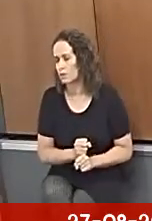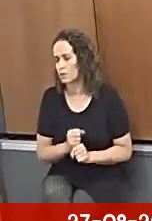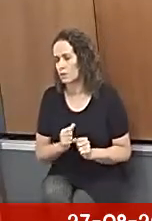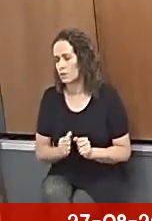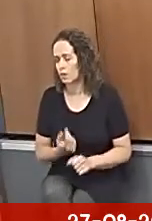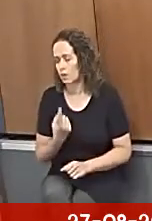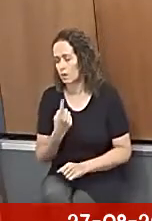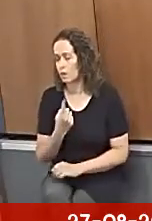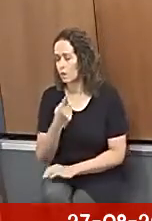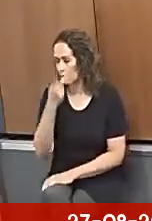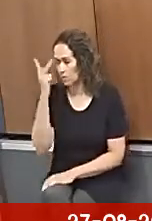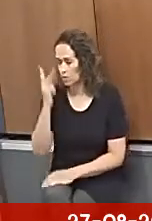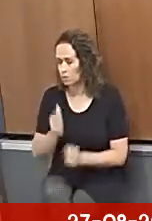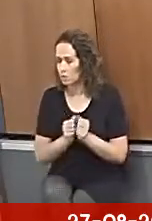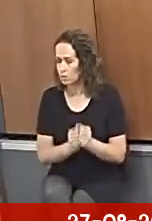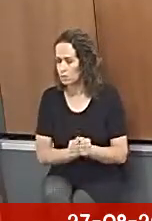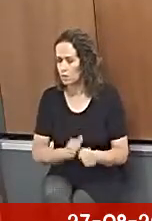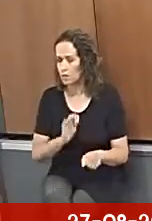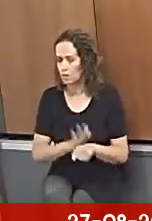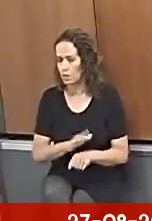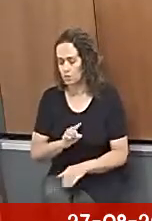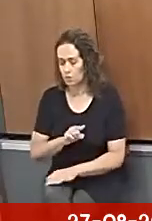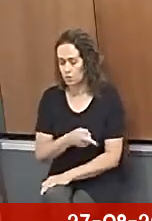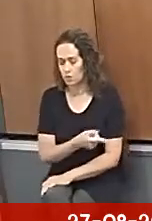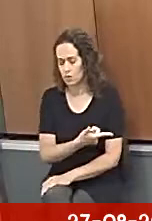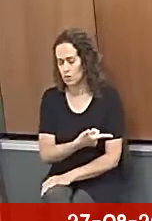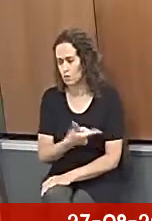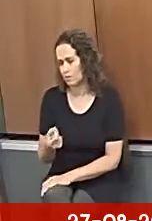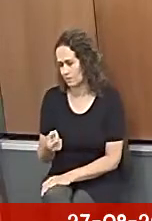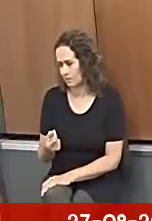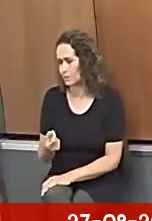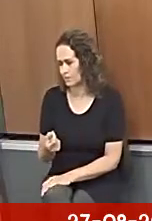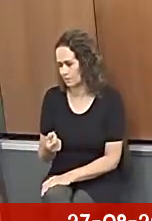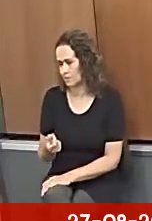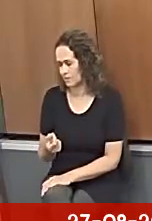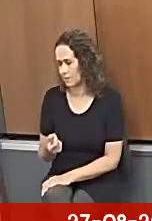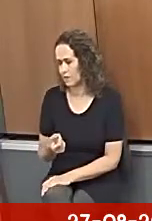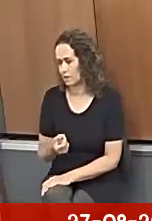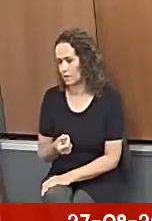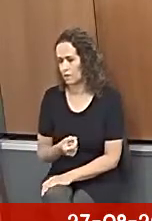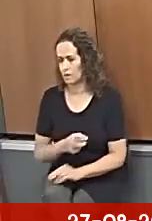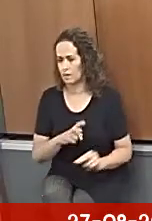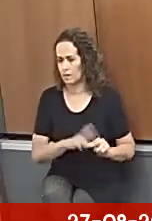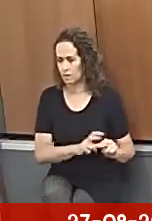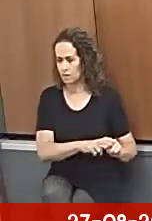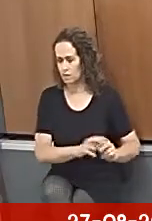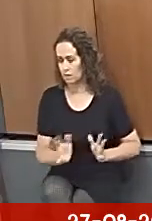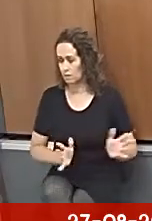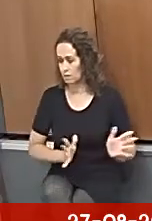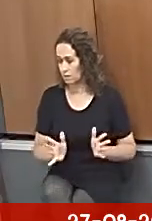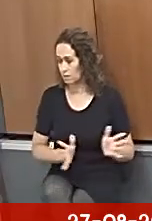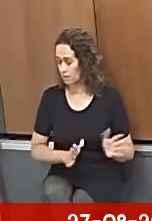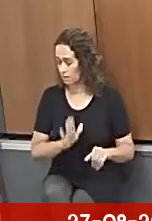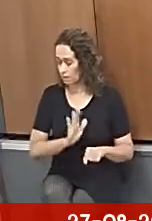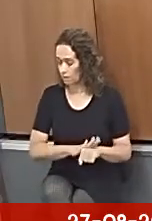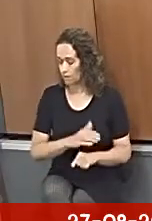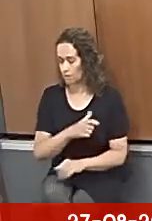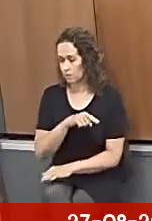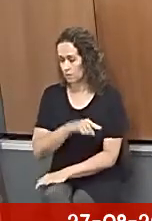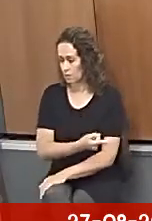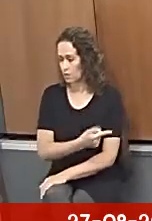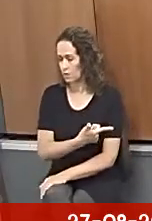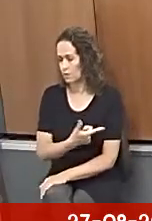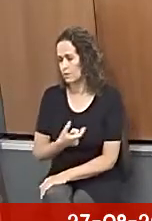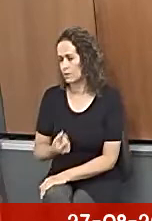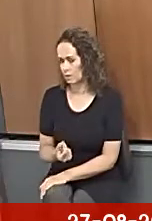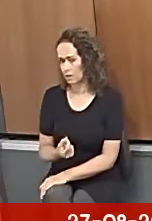mineirão hoje é de mais de 1.200 então tem de assentar as equipes são bem mais do que 600 assentos essa é uma realidade